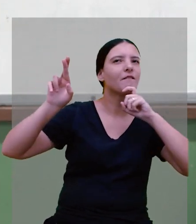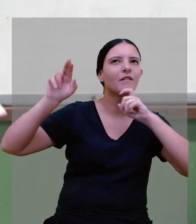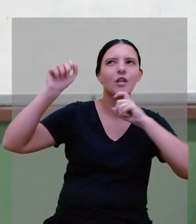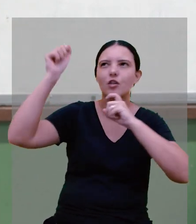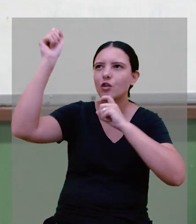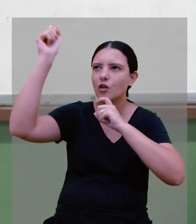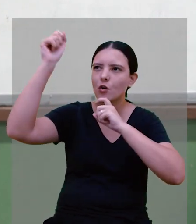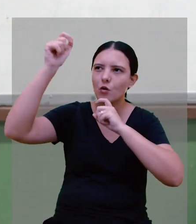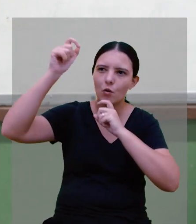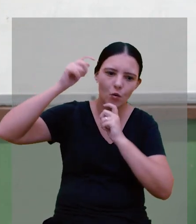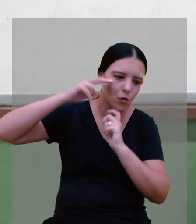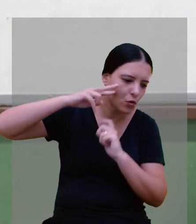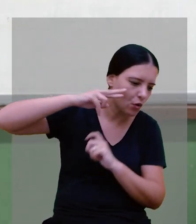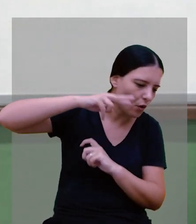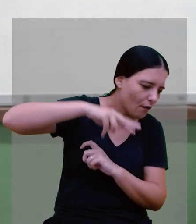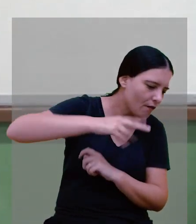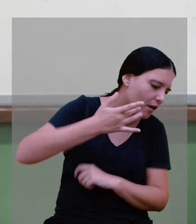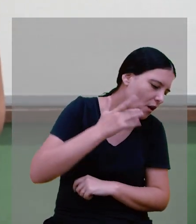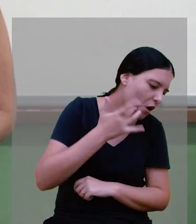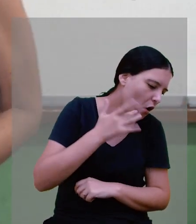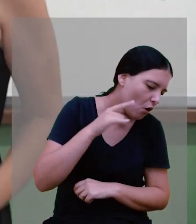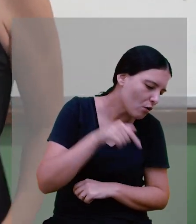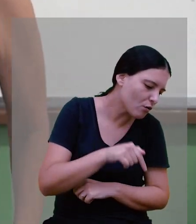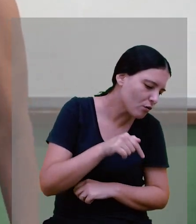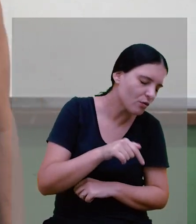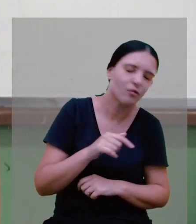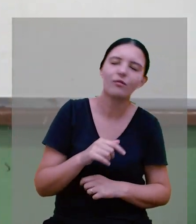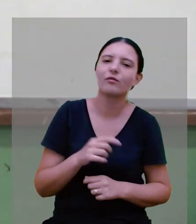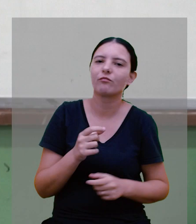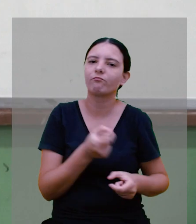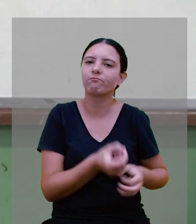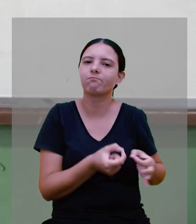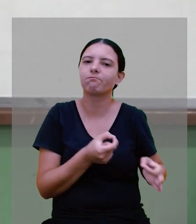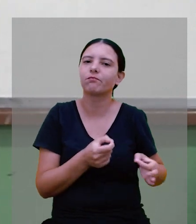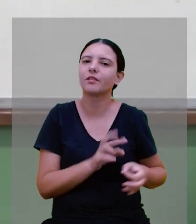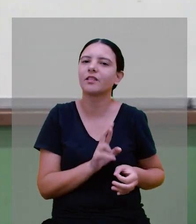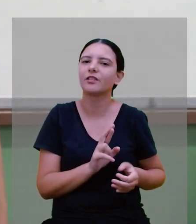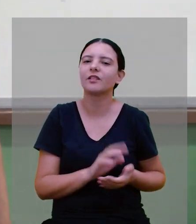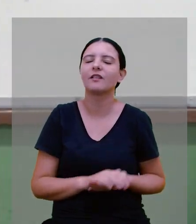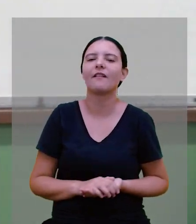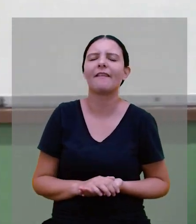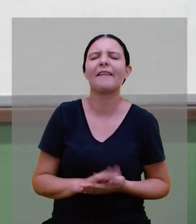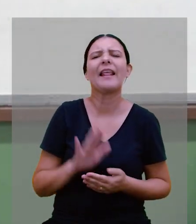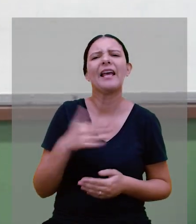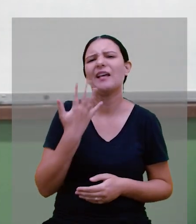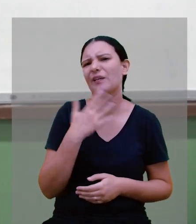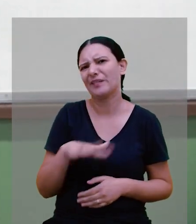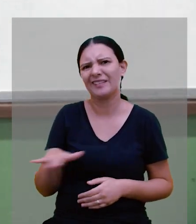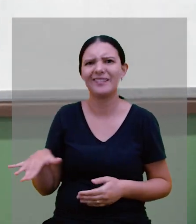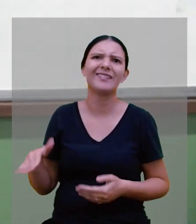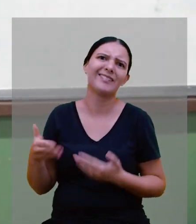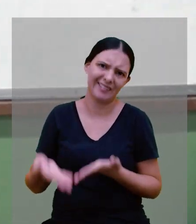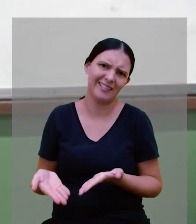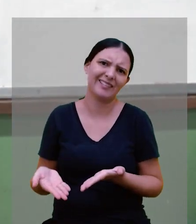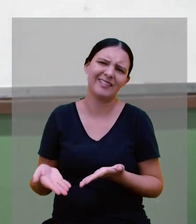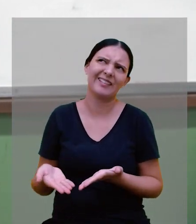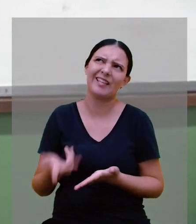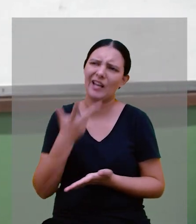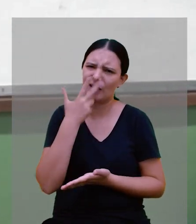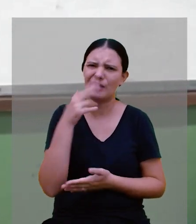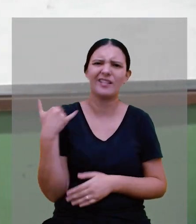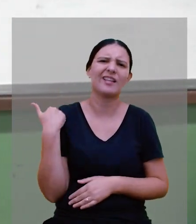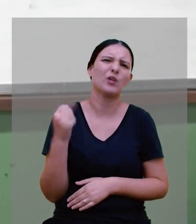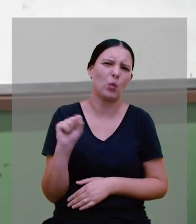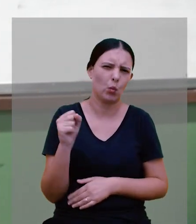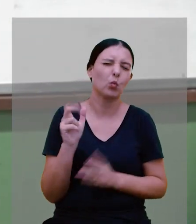chão moedinhas de ouro. Aí, eu li isso, eu era muito pequena. Eu tinha uns 8